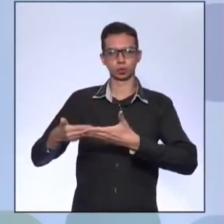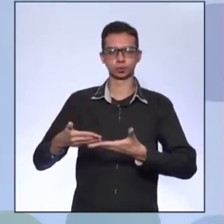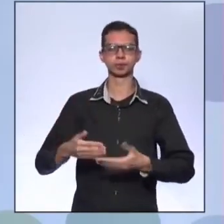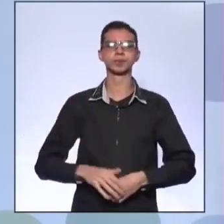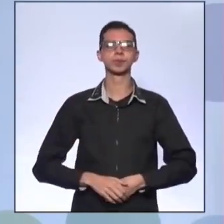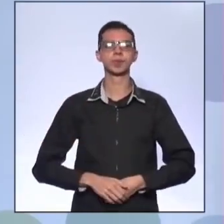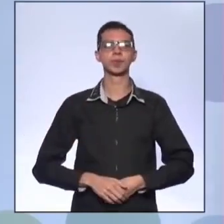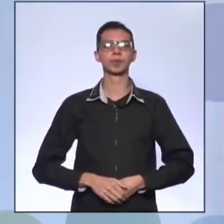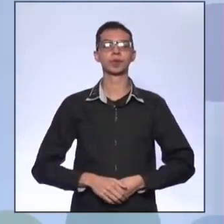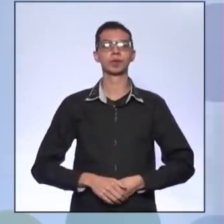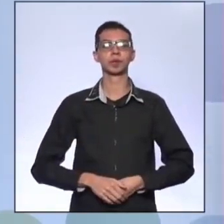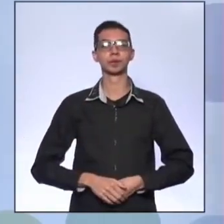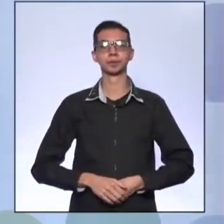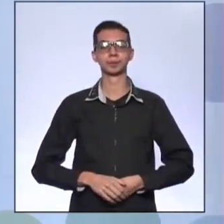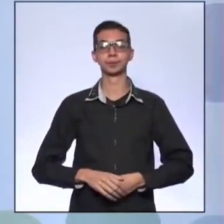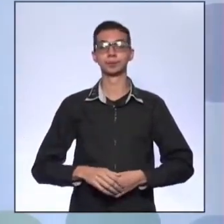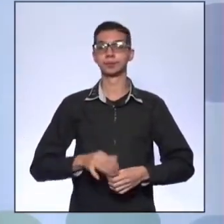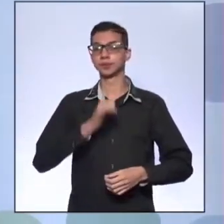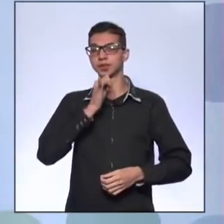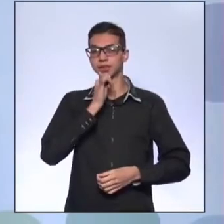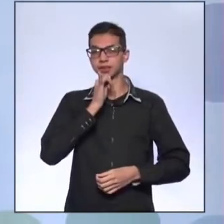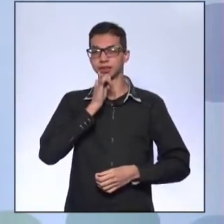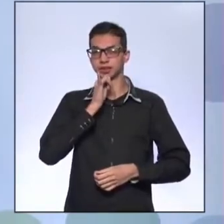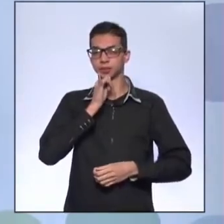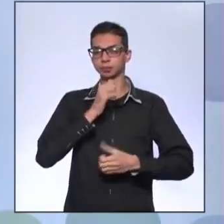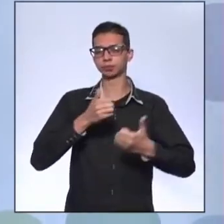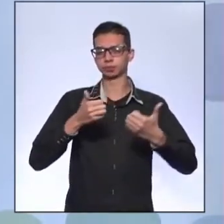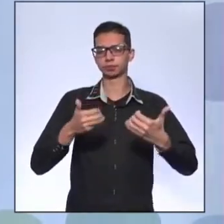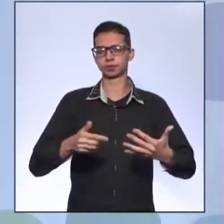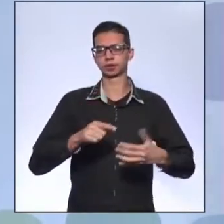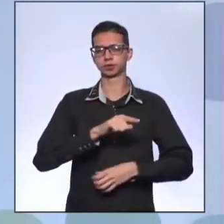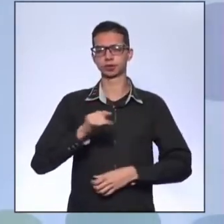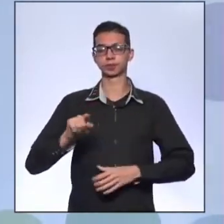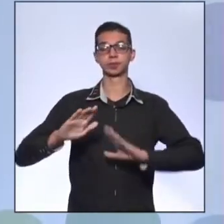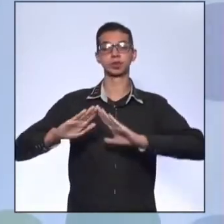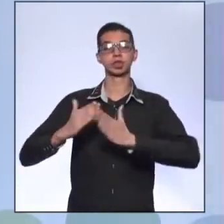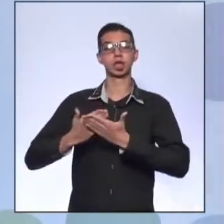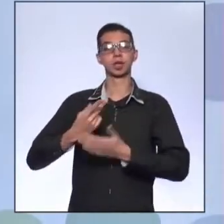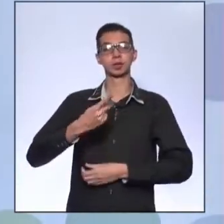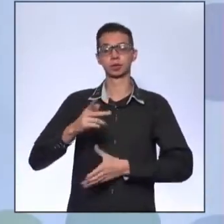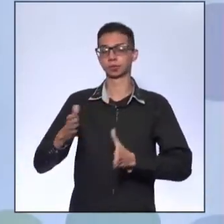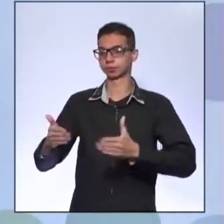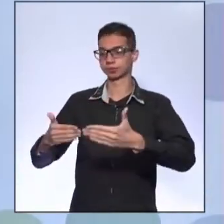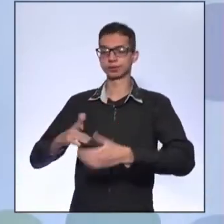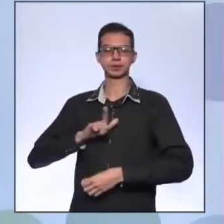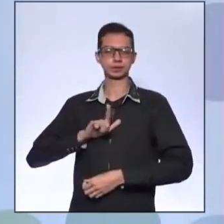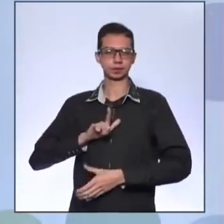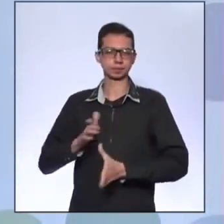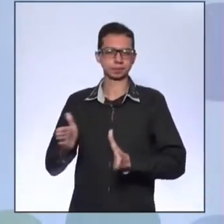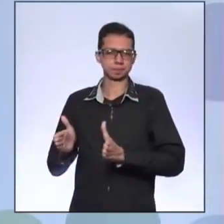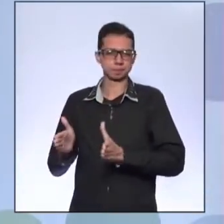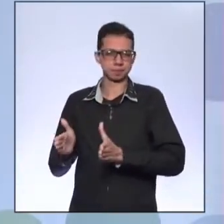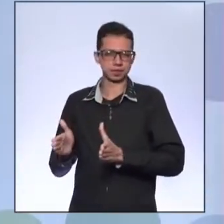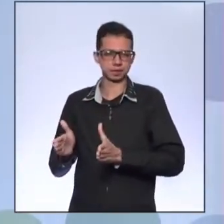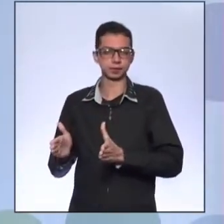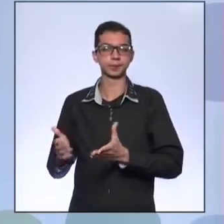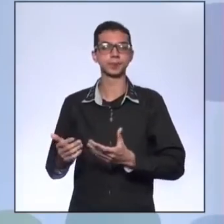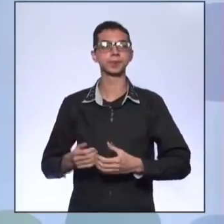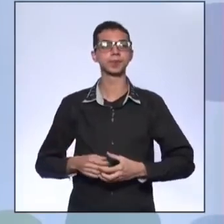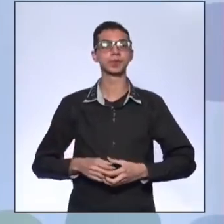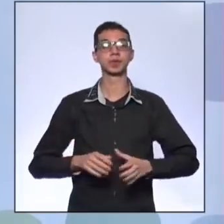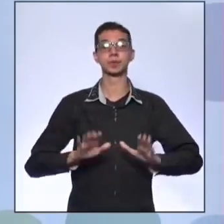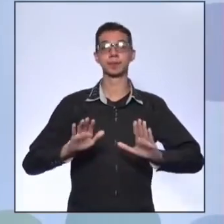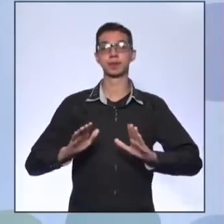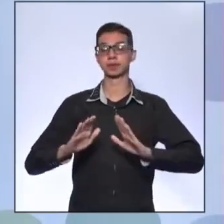pouquinho de instalação. Vamos supor, você tem na sua escola uma sala, uma pequena sala. Esta sala não está sendo lá